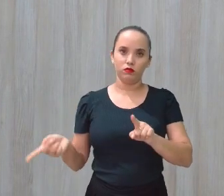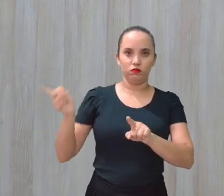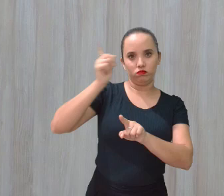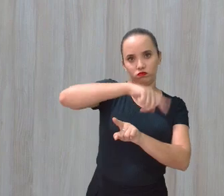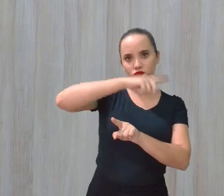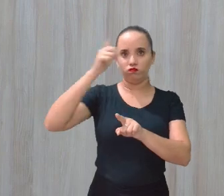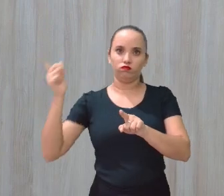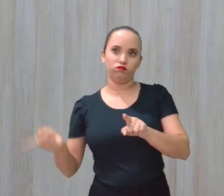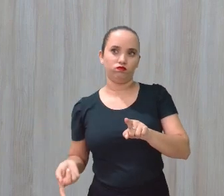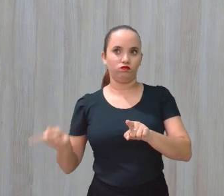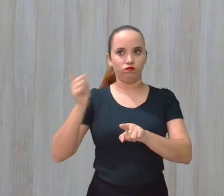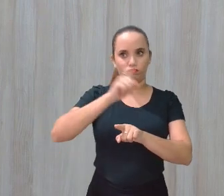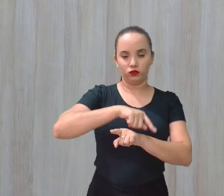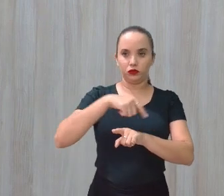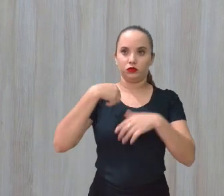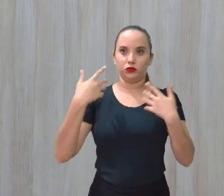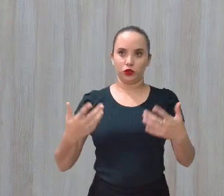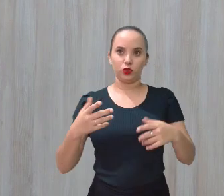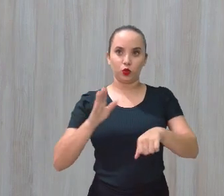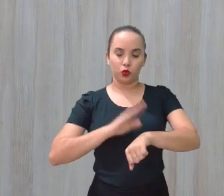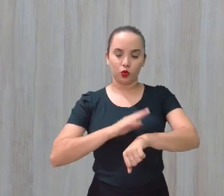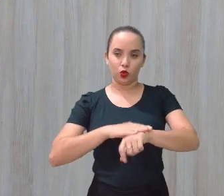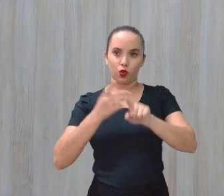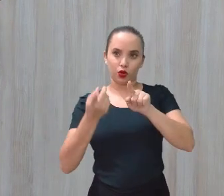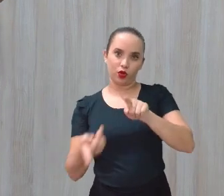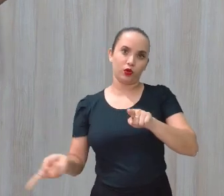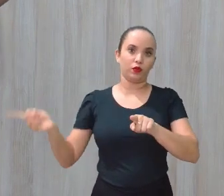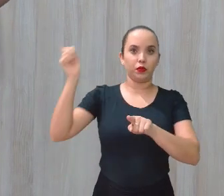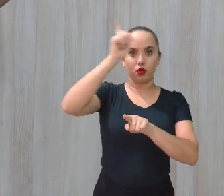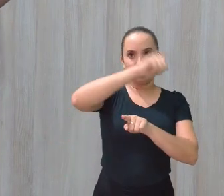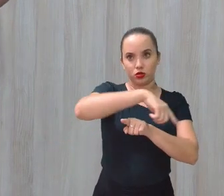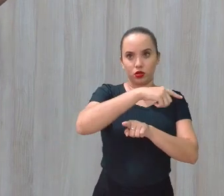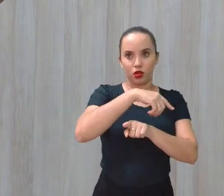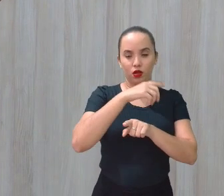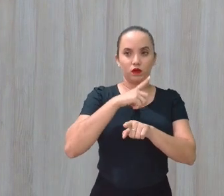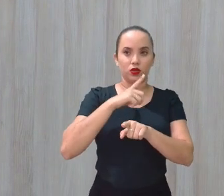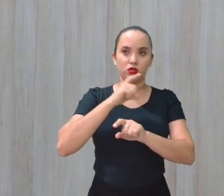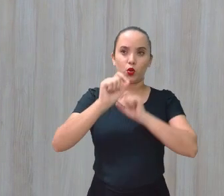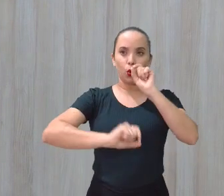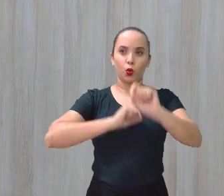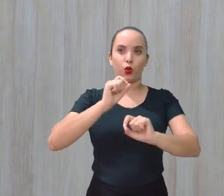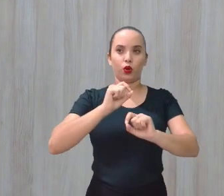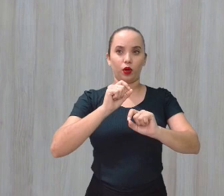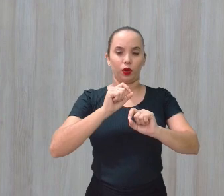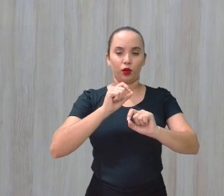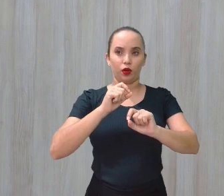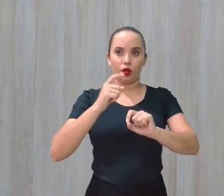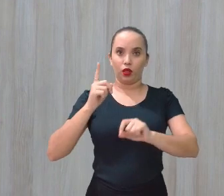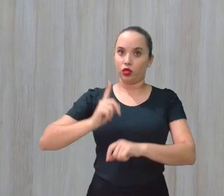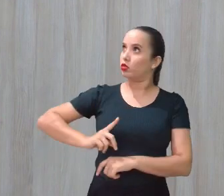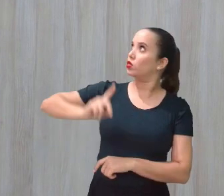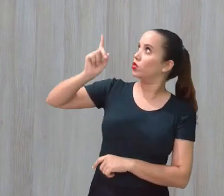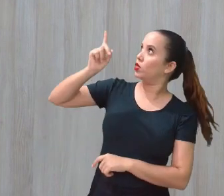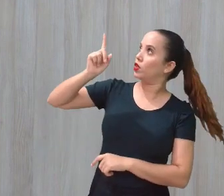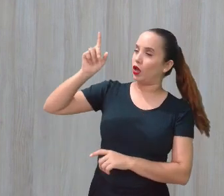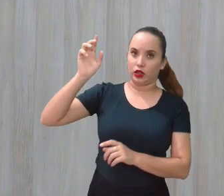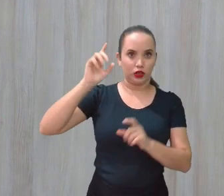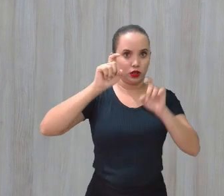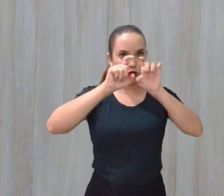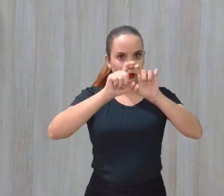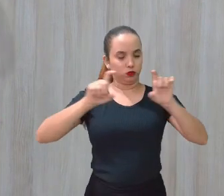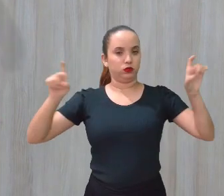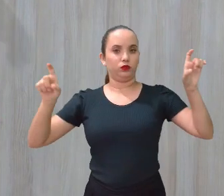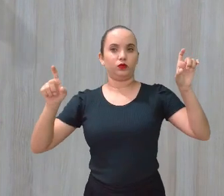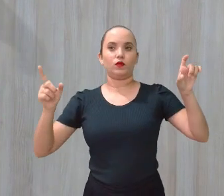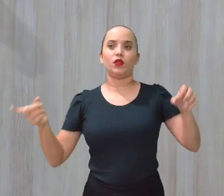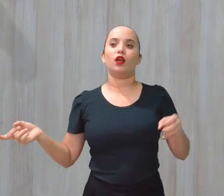vou ter aqui, ó. Então, passando para o outro lado, a gente vai ter simplesmente o seguinte, eu vou ter que nessa equação aqui, ou seja, ela